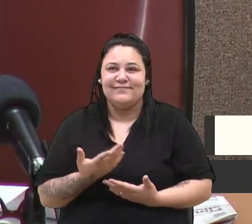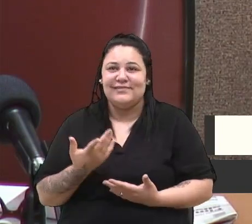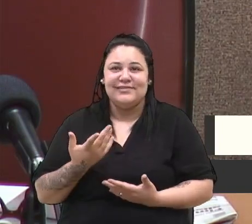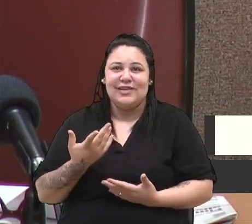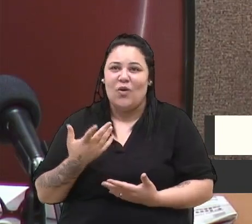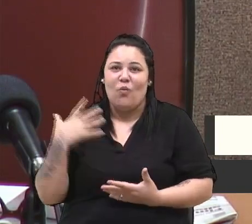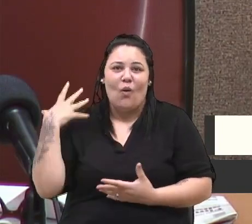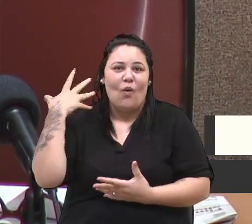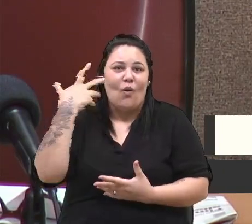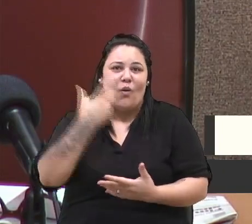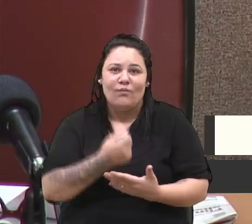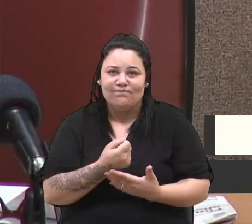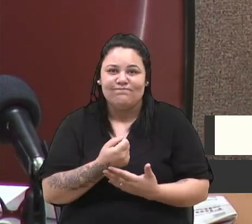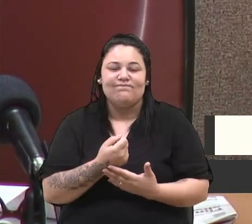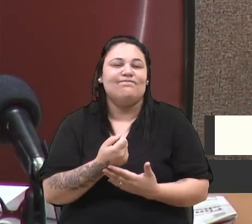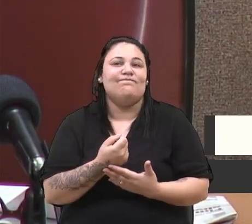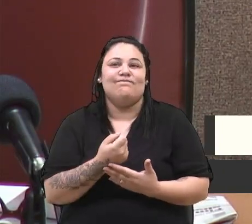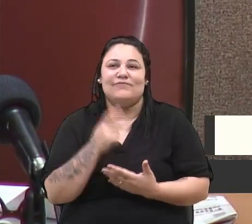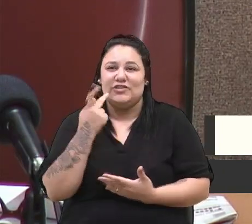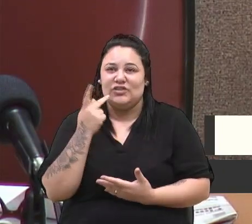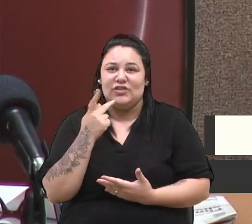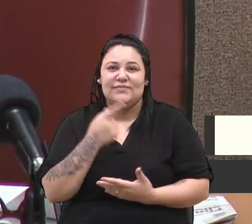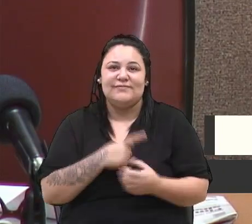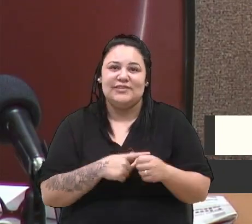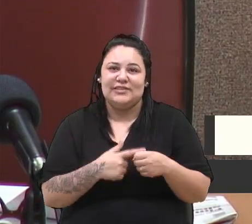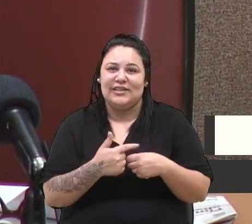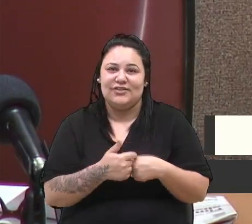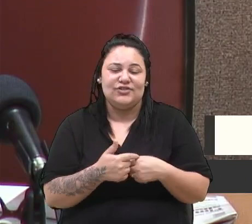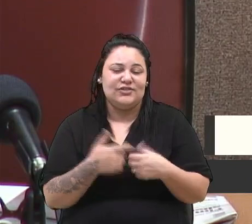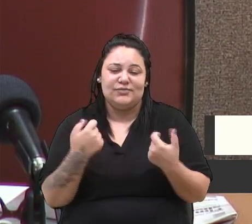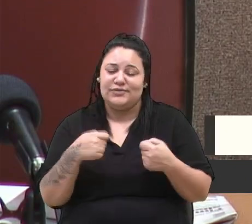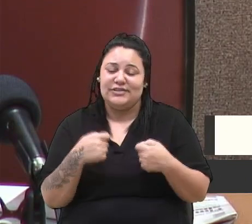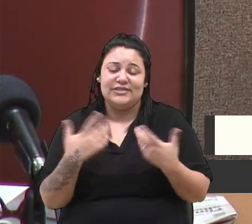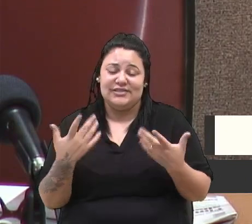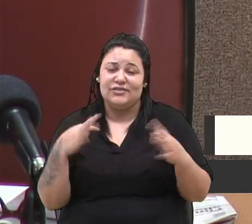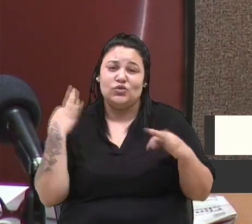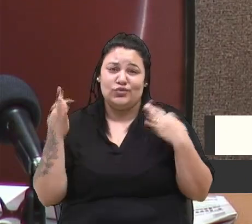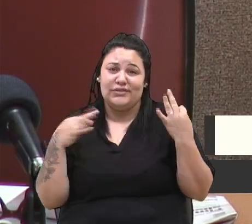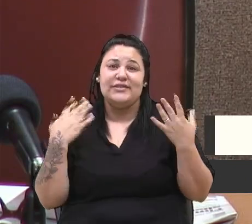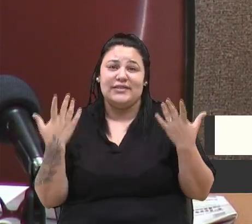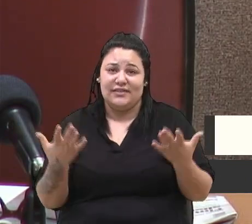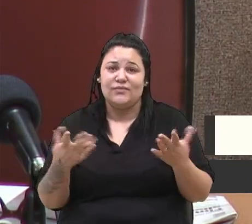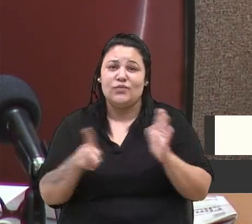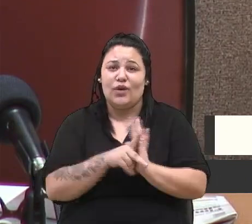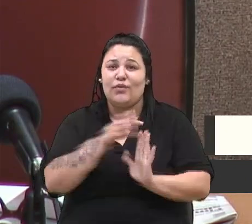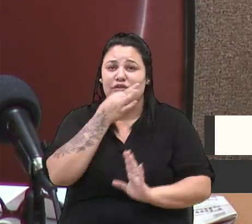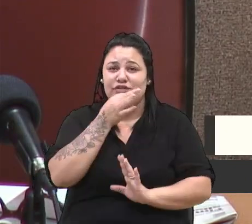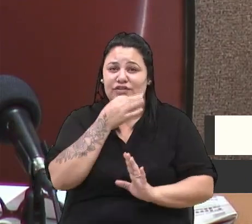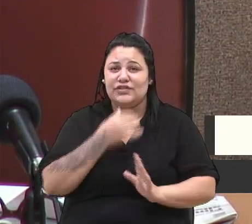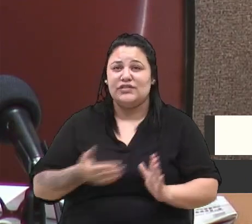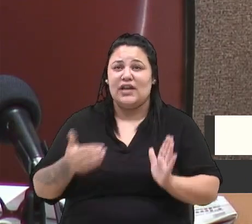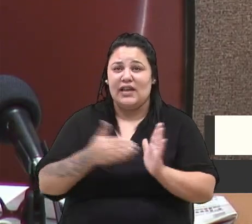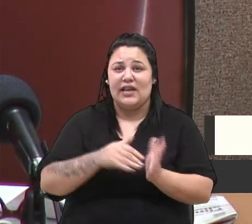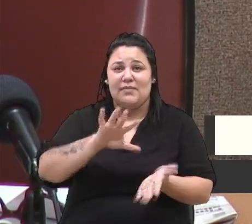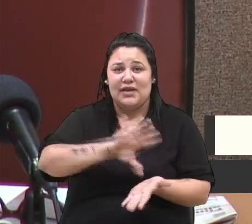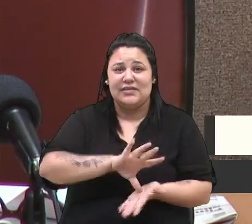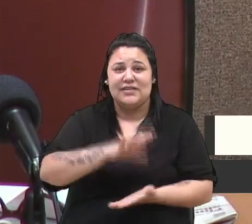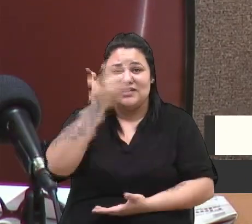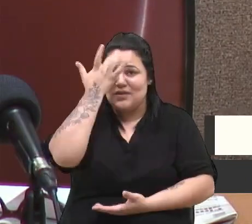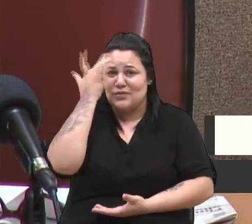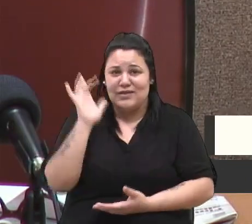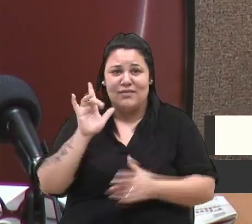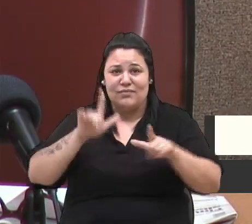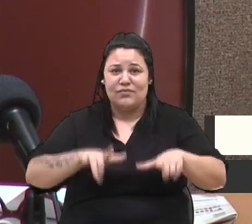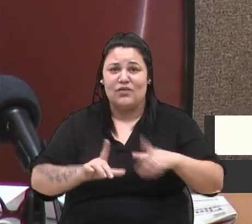da cidade e não vamos nem... precisa ser turista, né? Um caxiense que chegar na praça hoje não sabe identificar